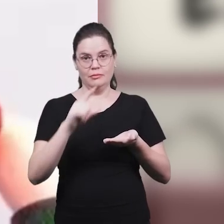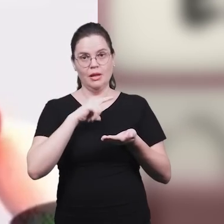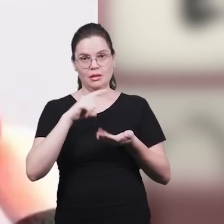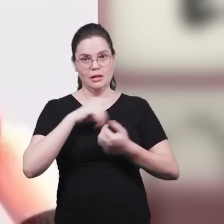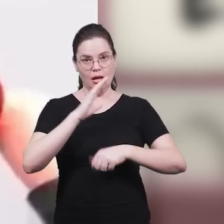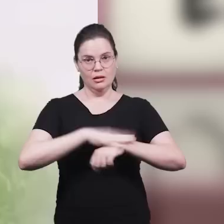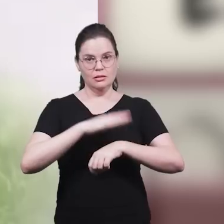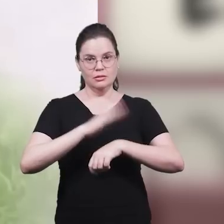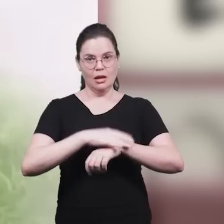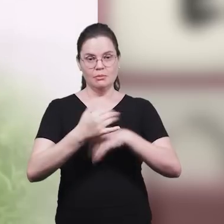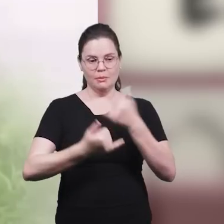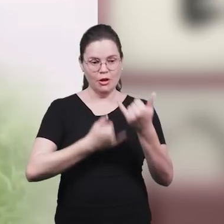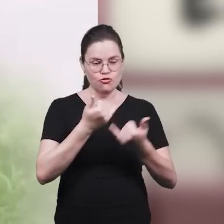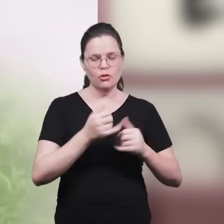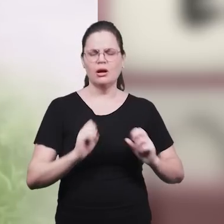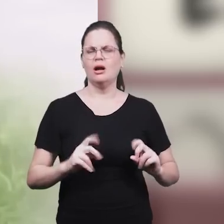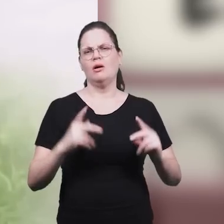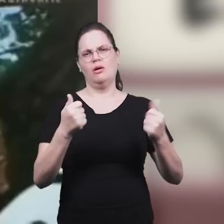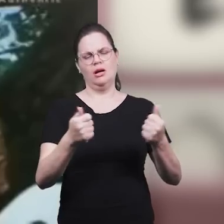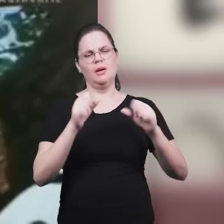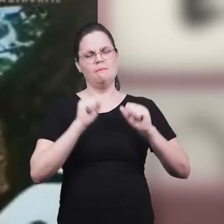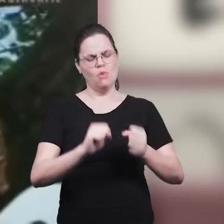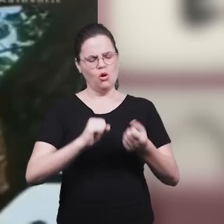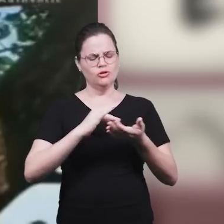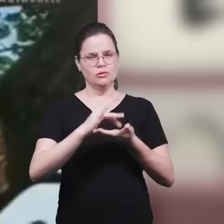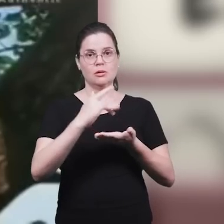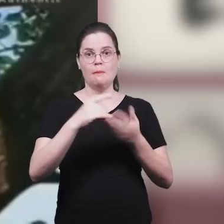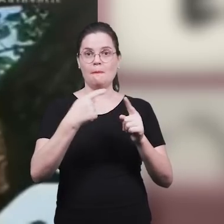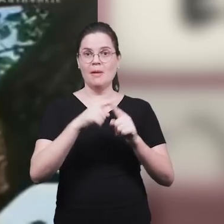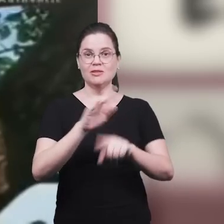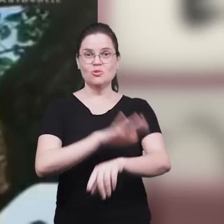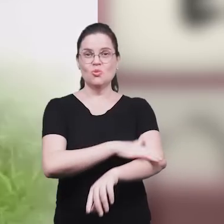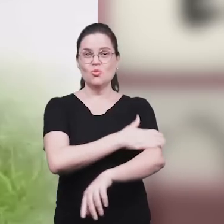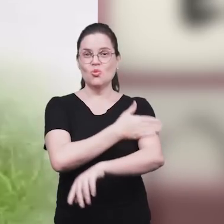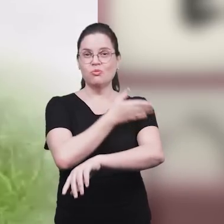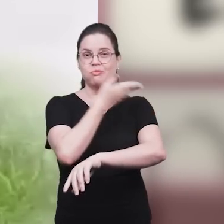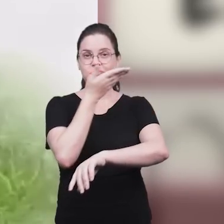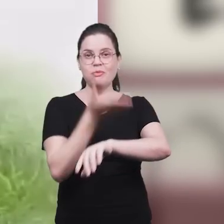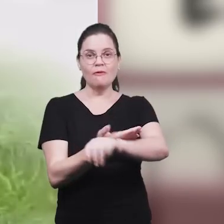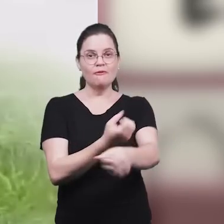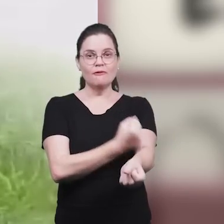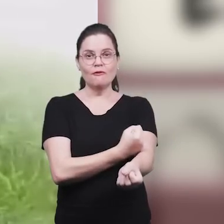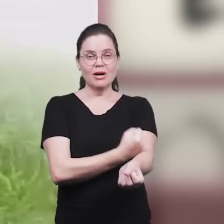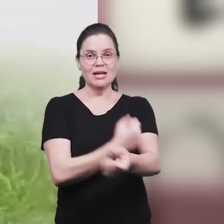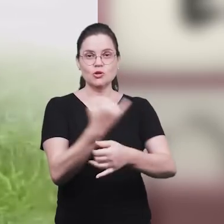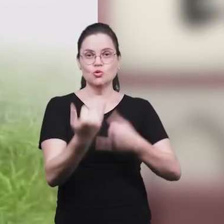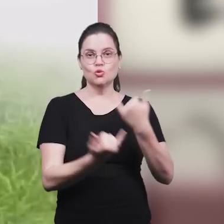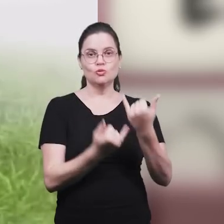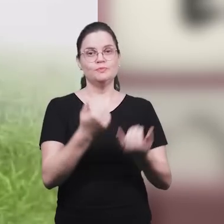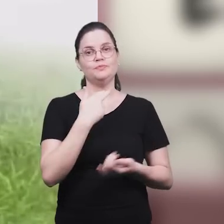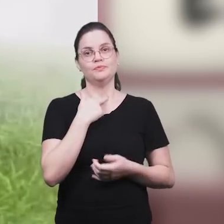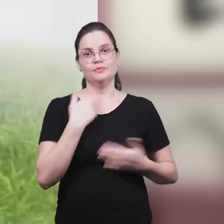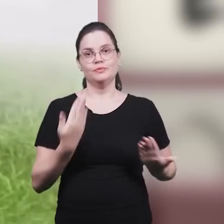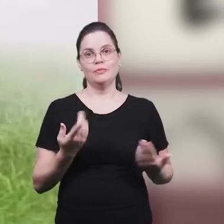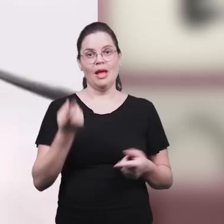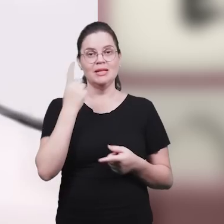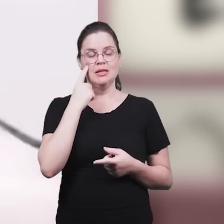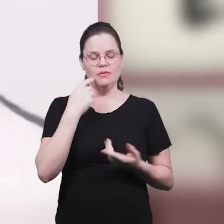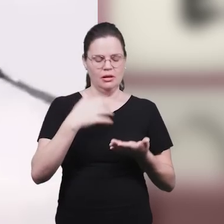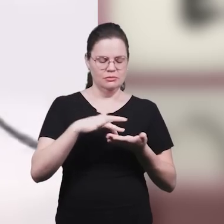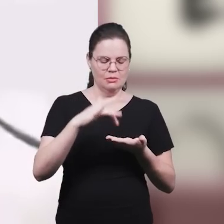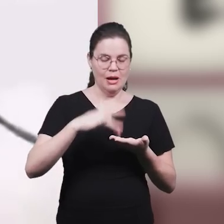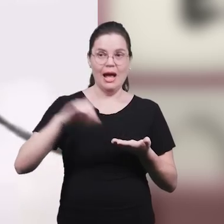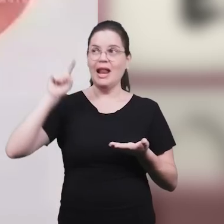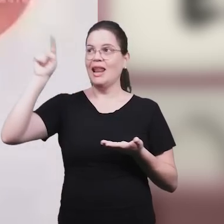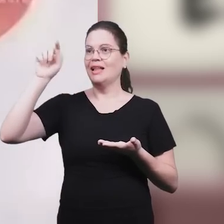um tempo para um jogo? Existe, mas a gente não pode ficar viciado no jogo. E aí tem um monte de criança que está